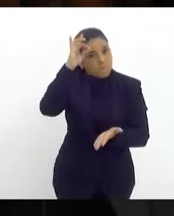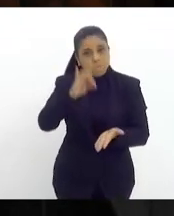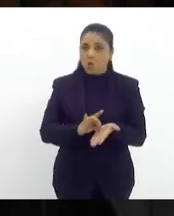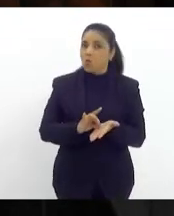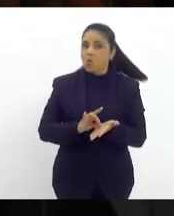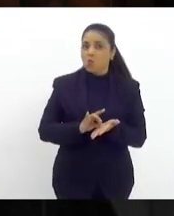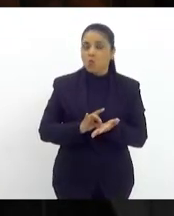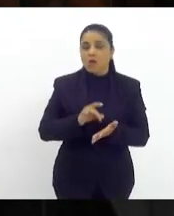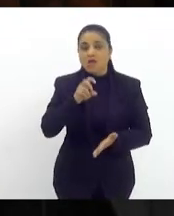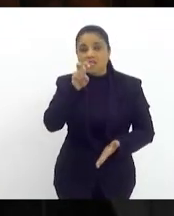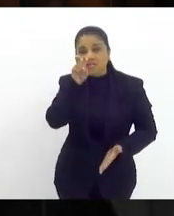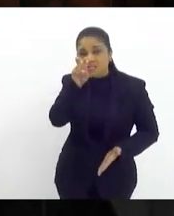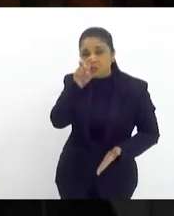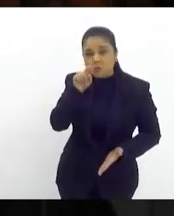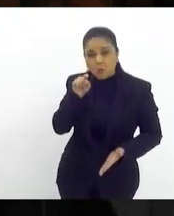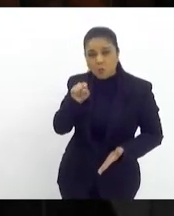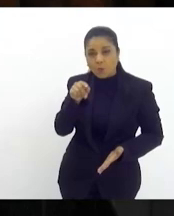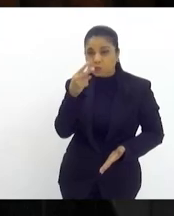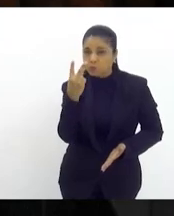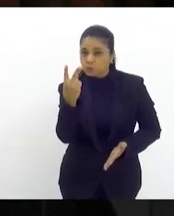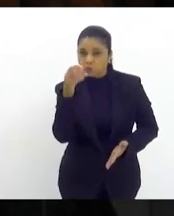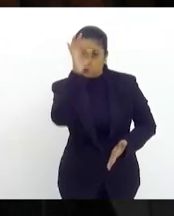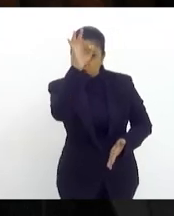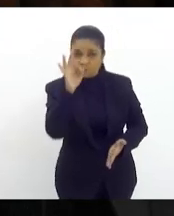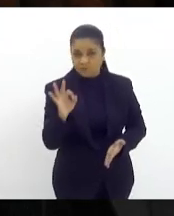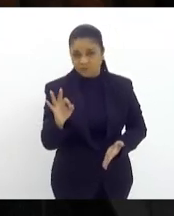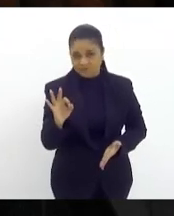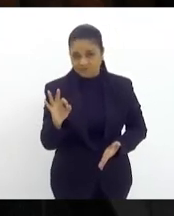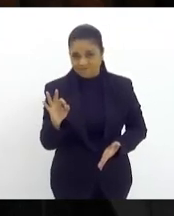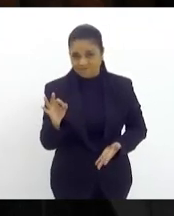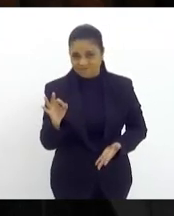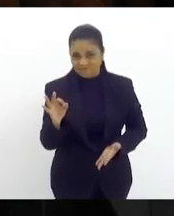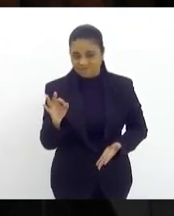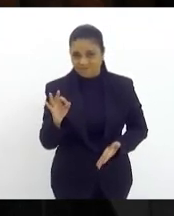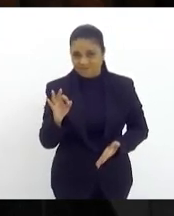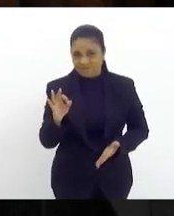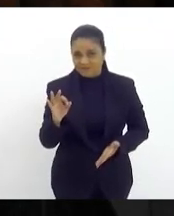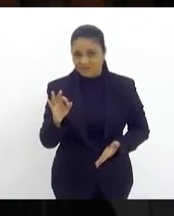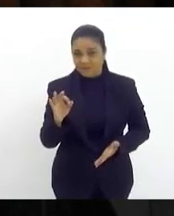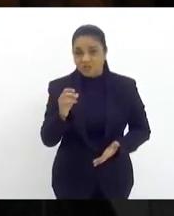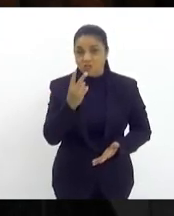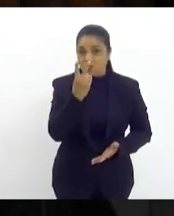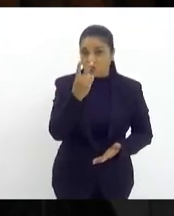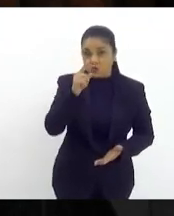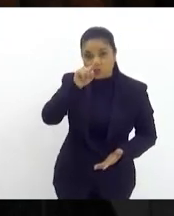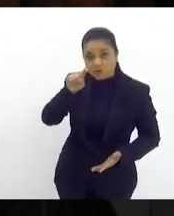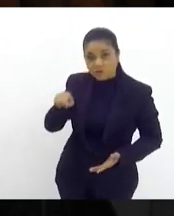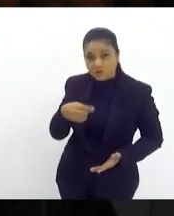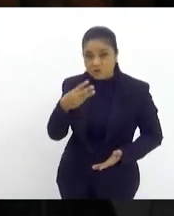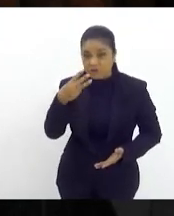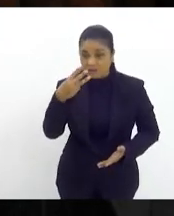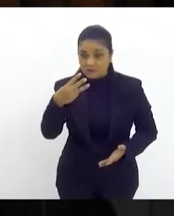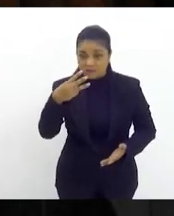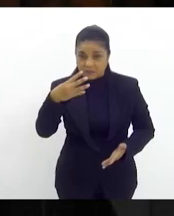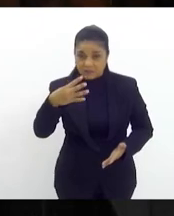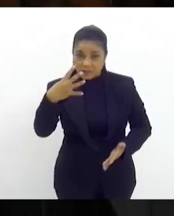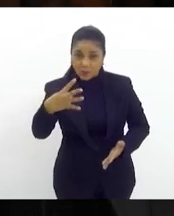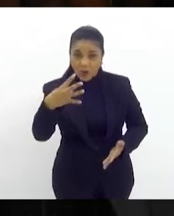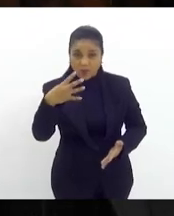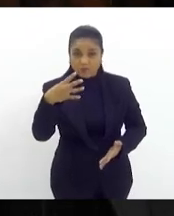de cinco ponto dois por cento duas vírgula 34 vezes